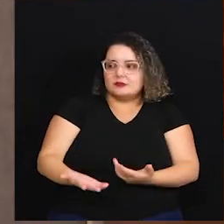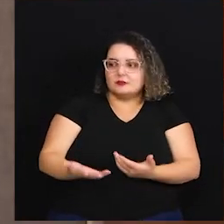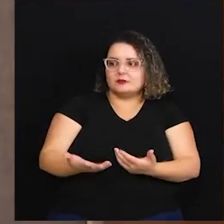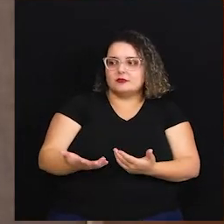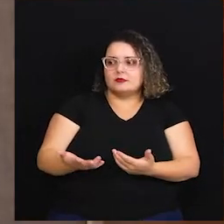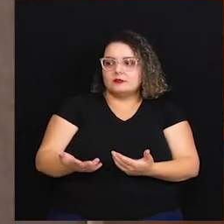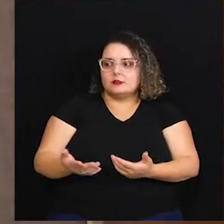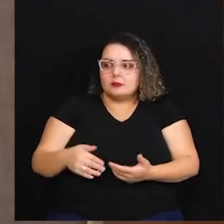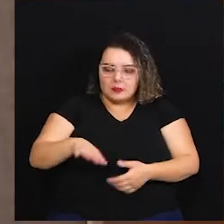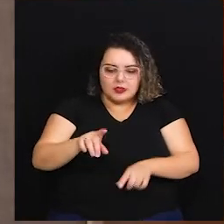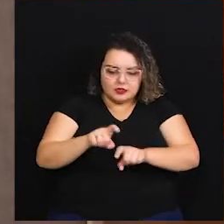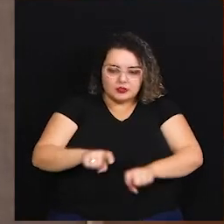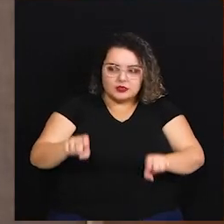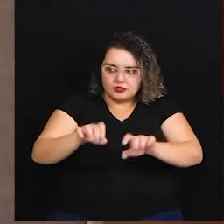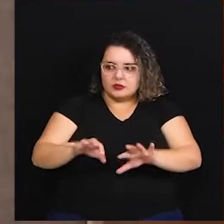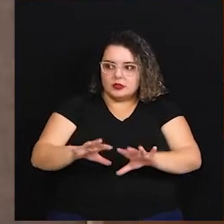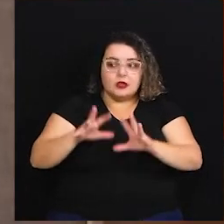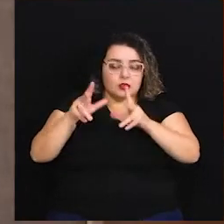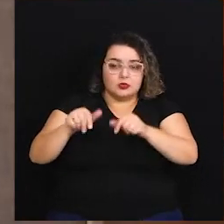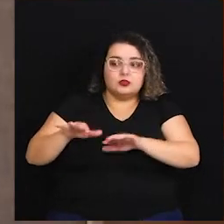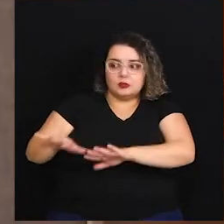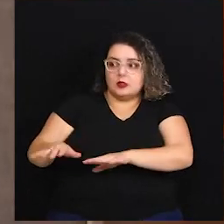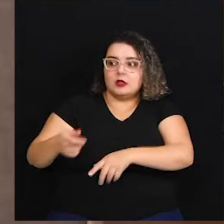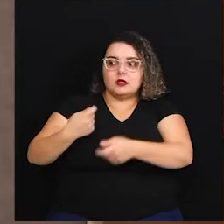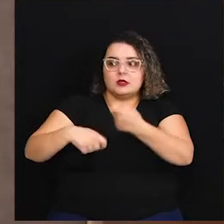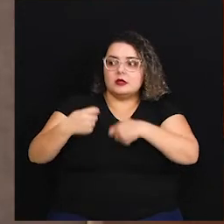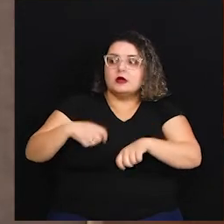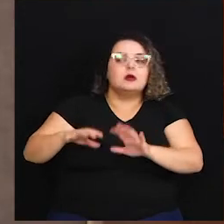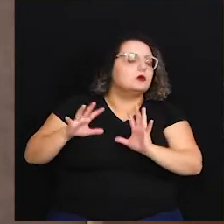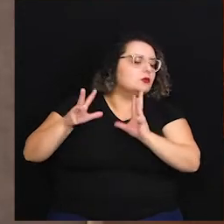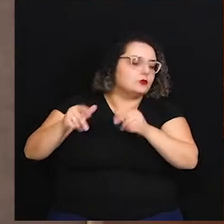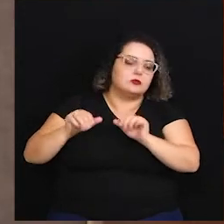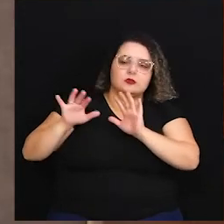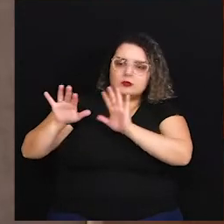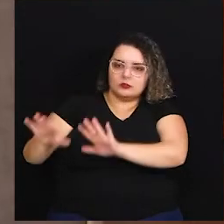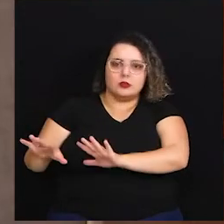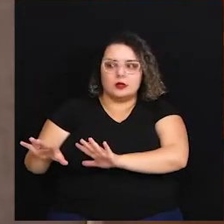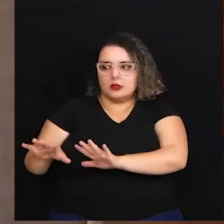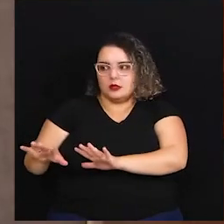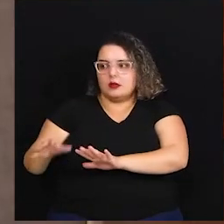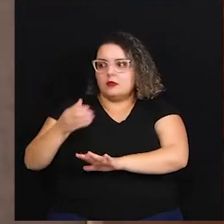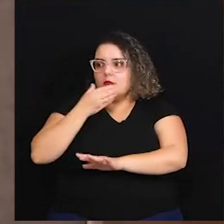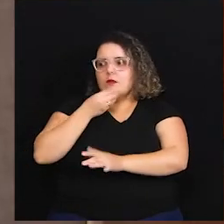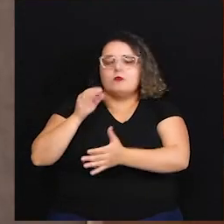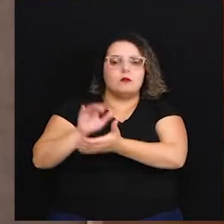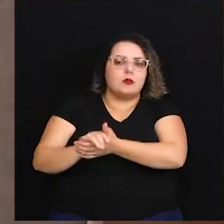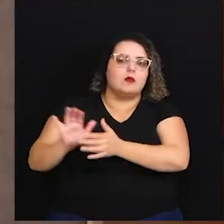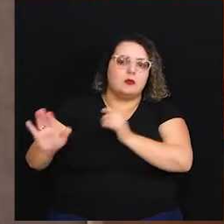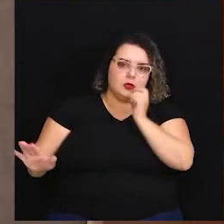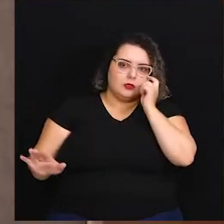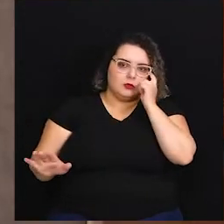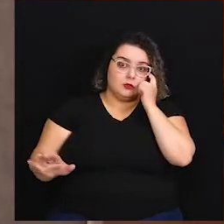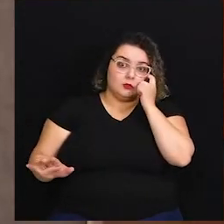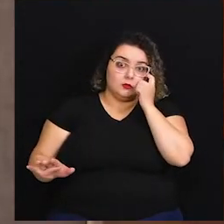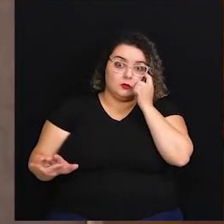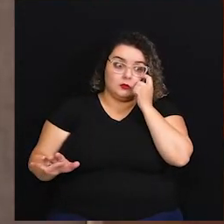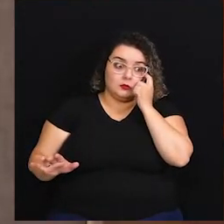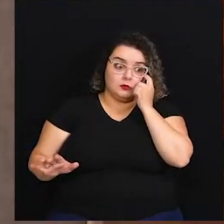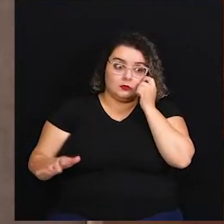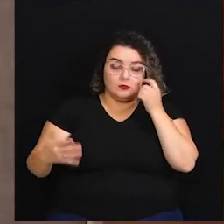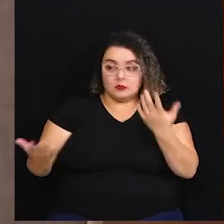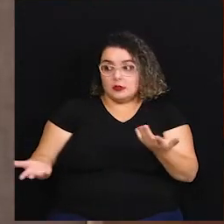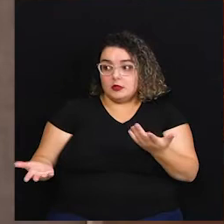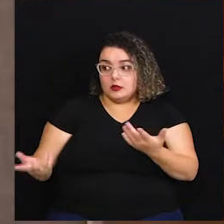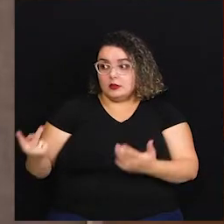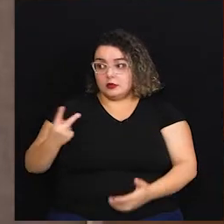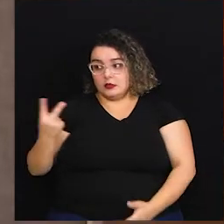parte mais de informática. Era tudo ele. Administrativa, tudo era ele. Então, assim,